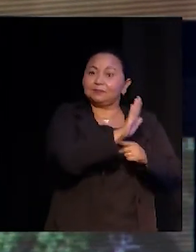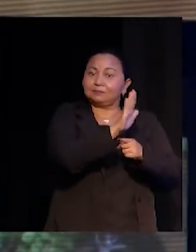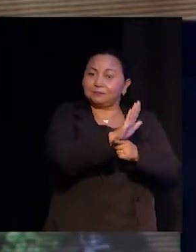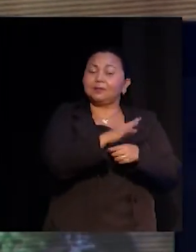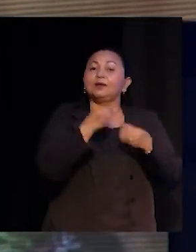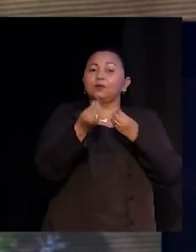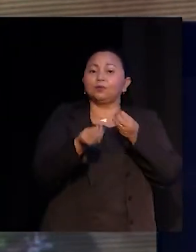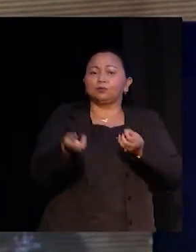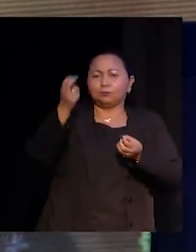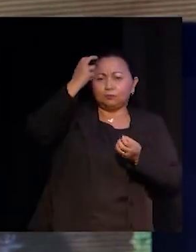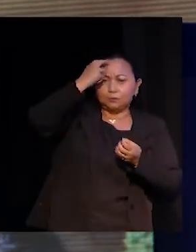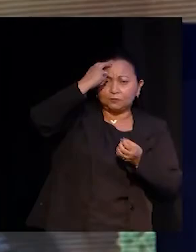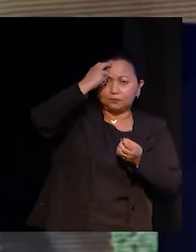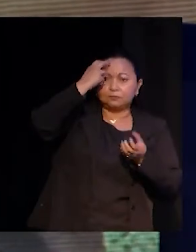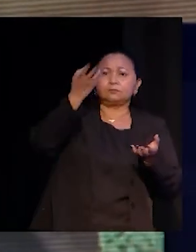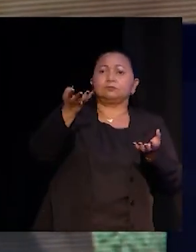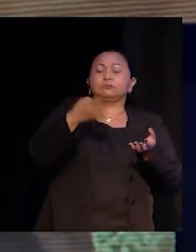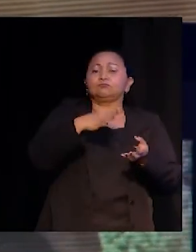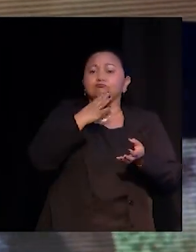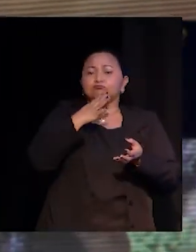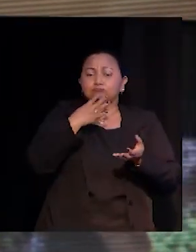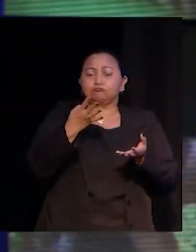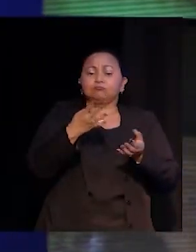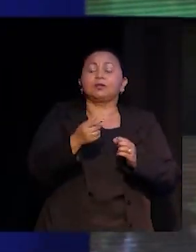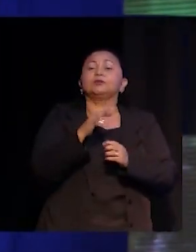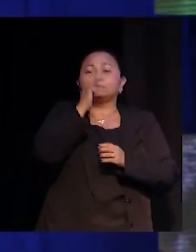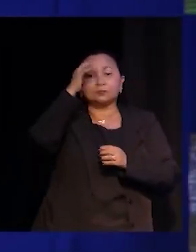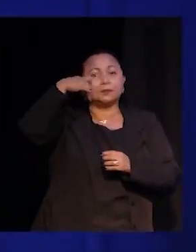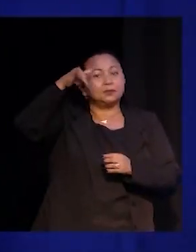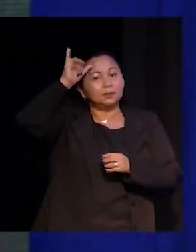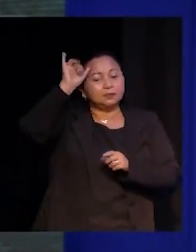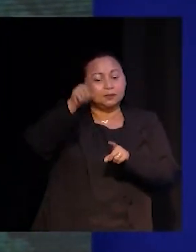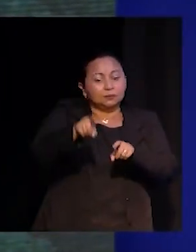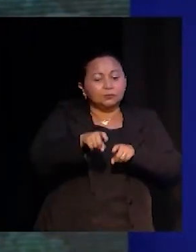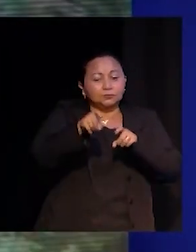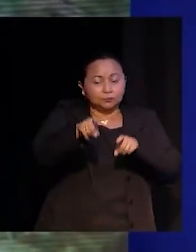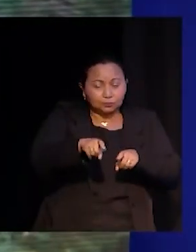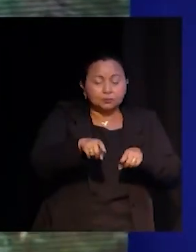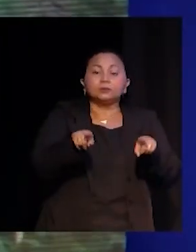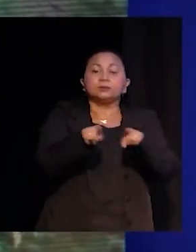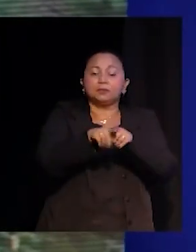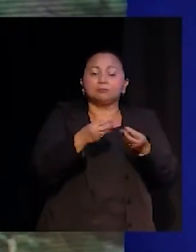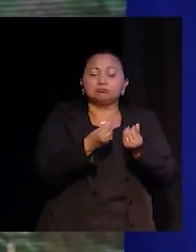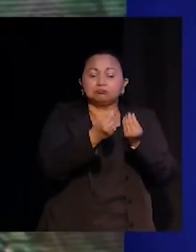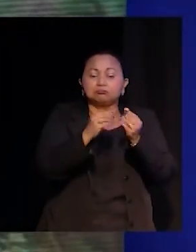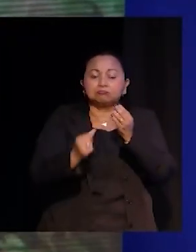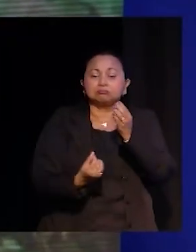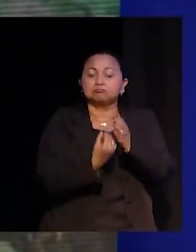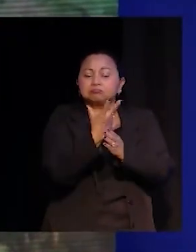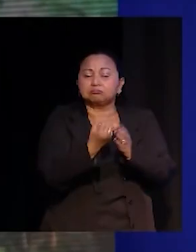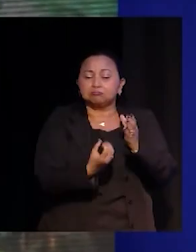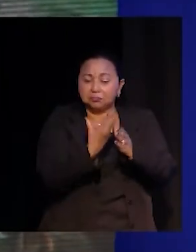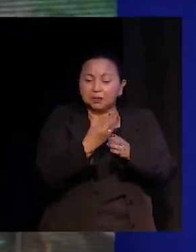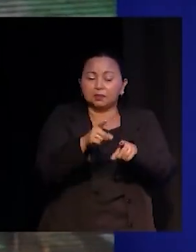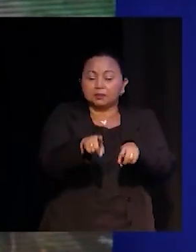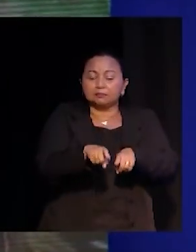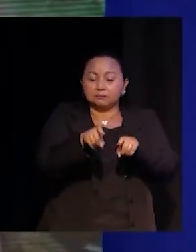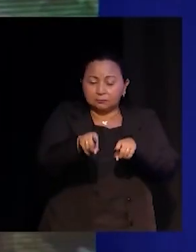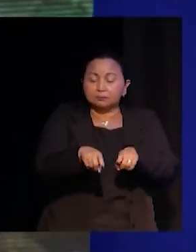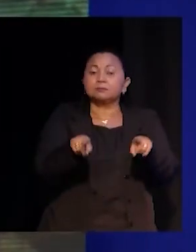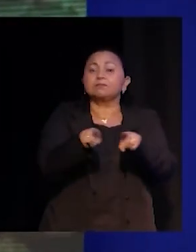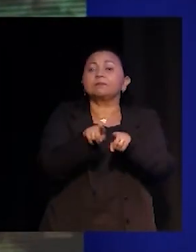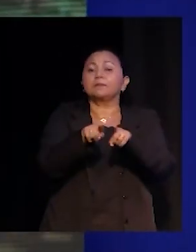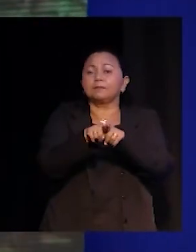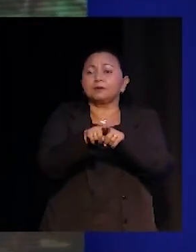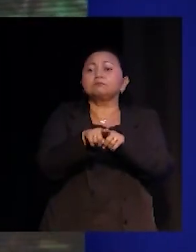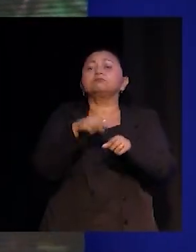conhecimento de agricultura tropical, oferecido pela Embrapa, pelas nossas universidades, pelos nossos centros de pesquisa, e